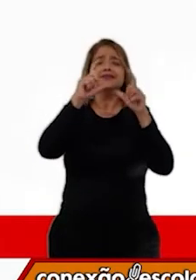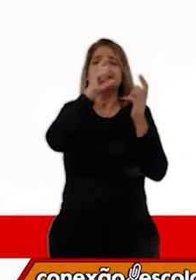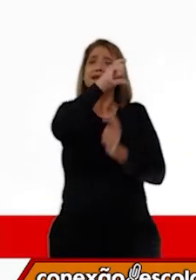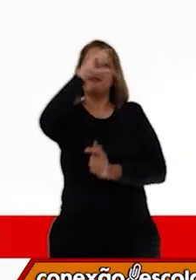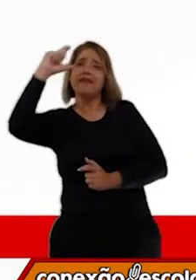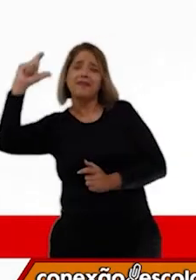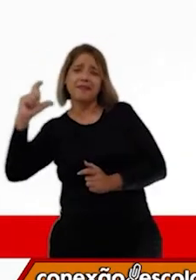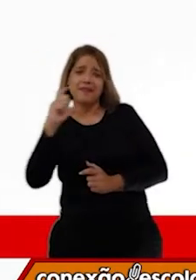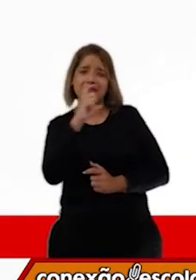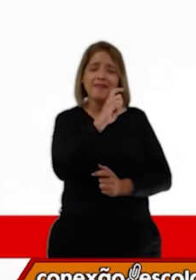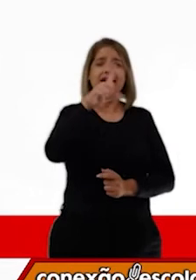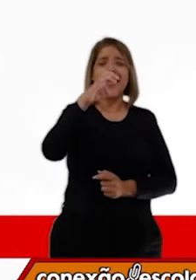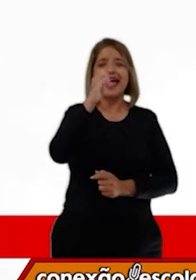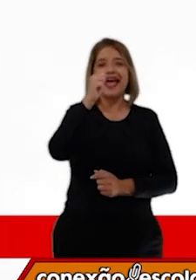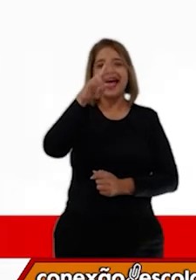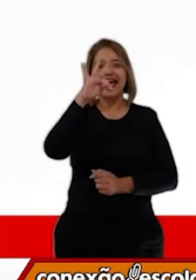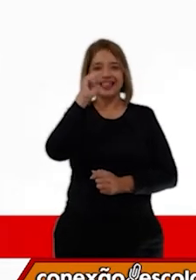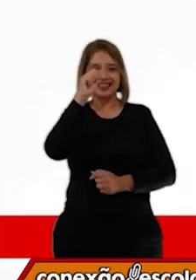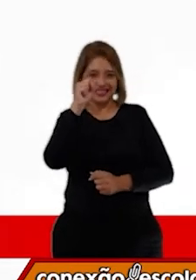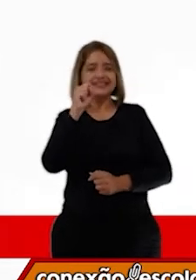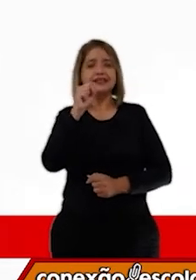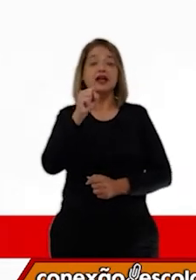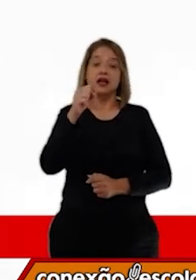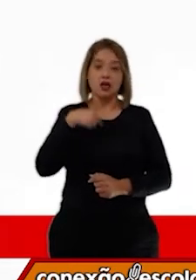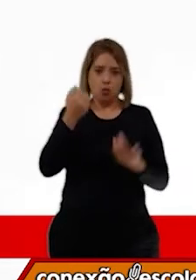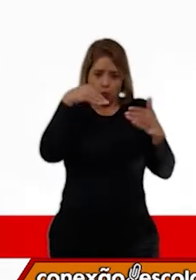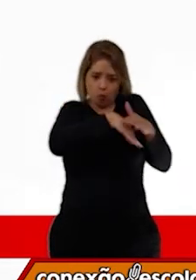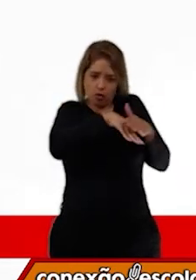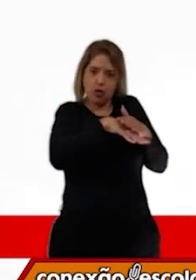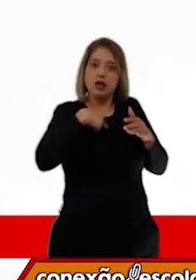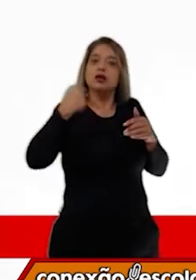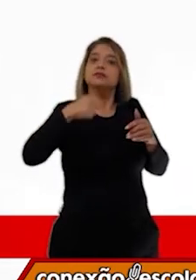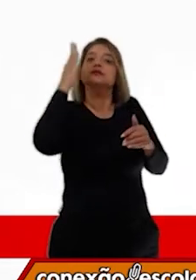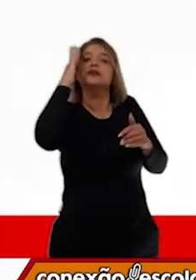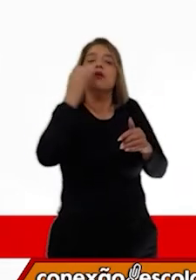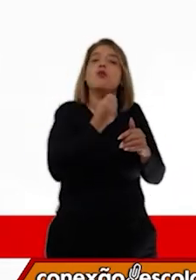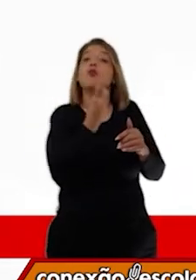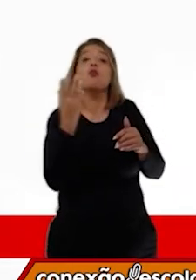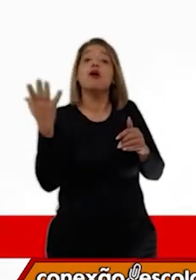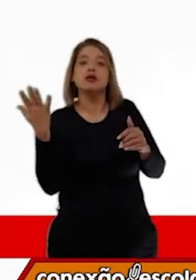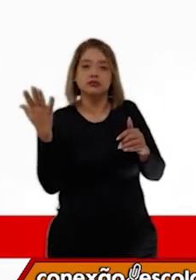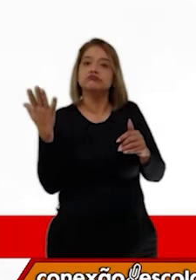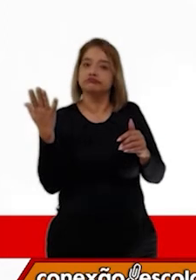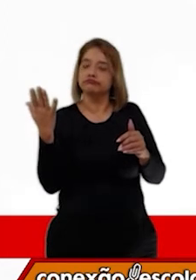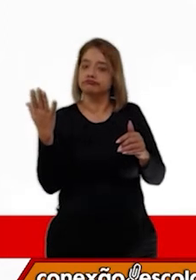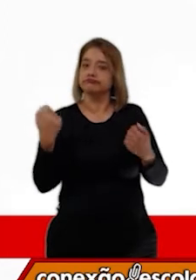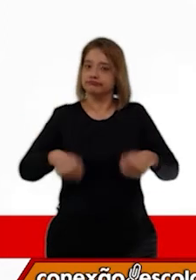São cartas, né? Ninguém coleciona sem contar. Usamos contagem de números numa coleção também.